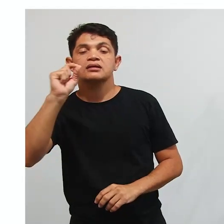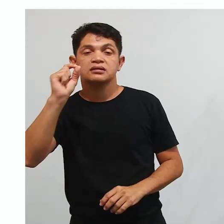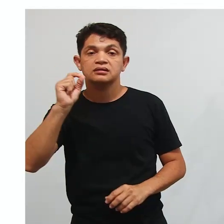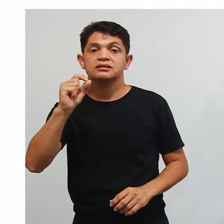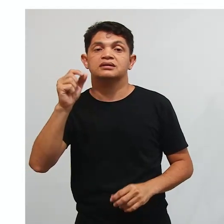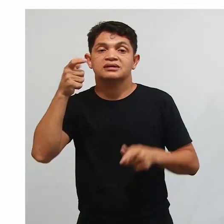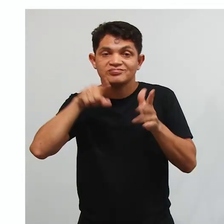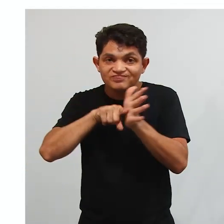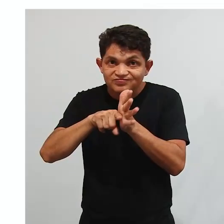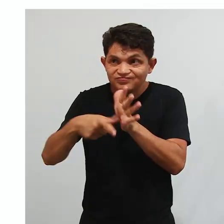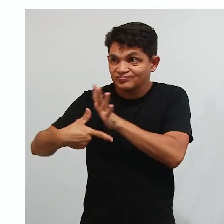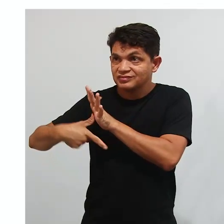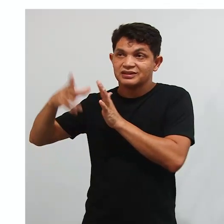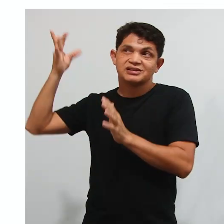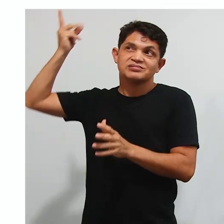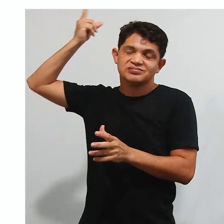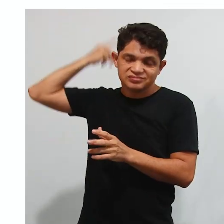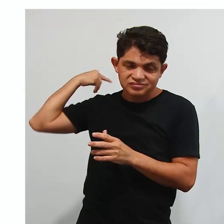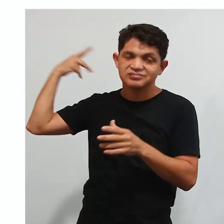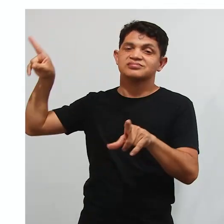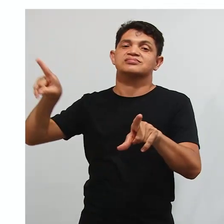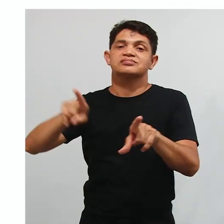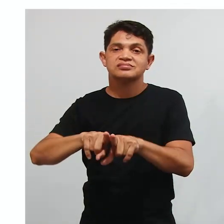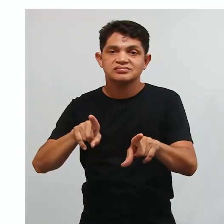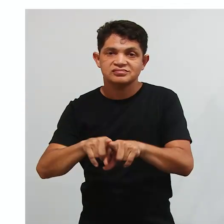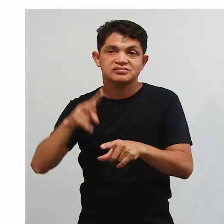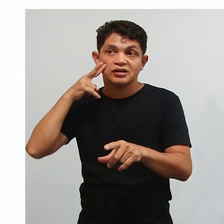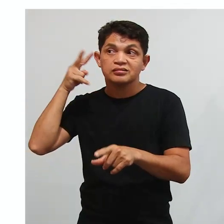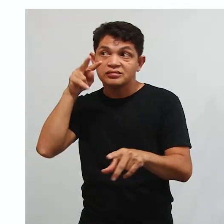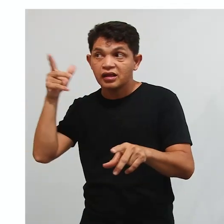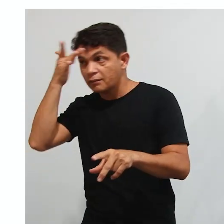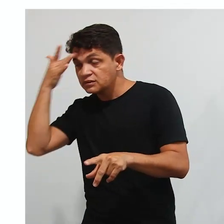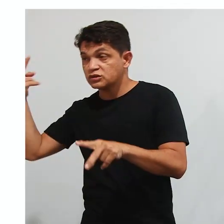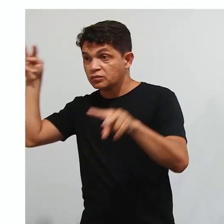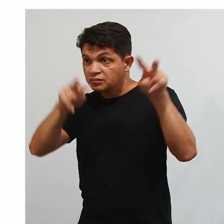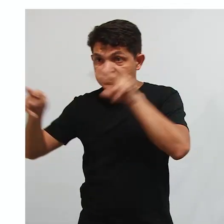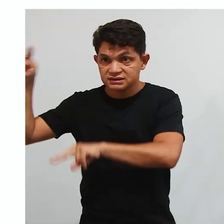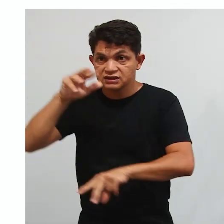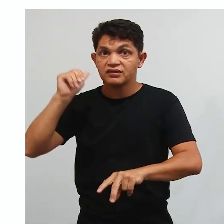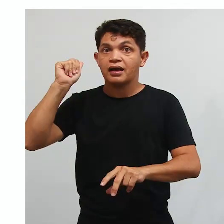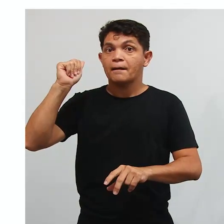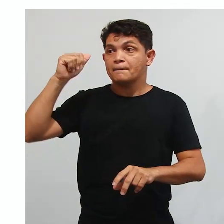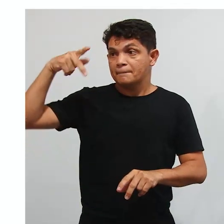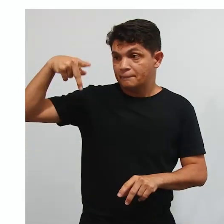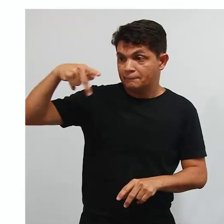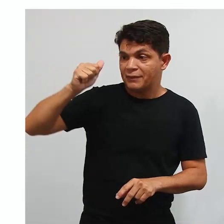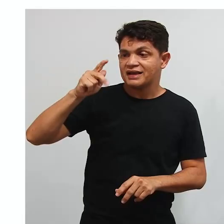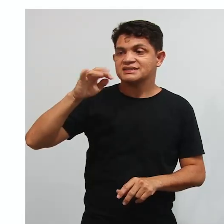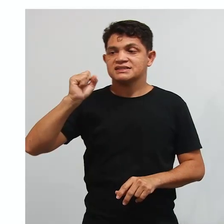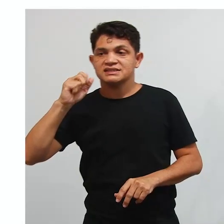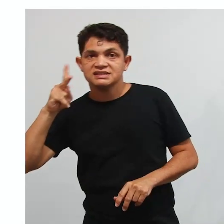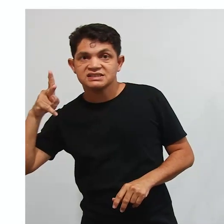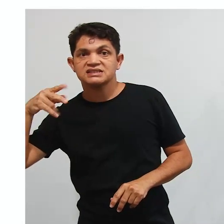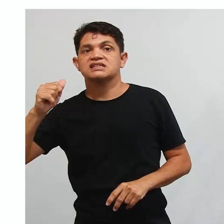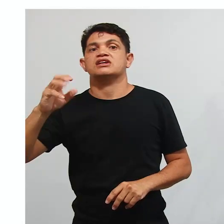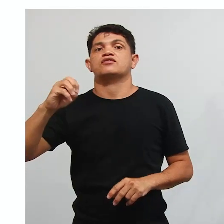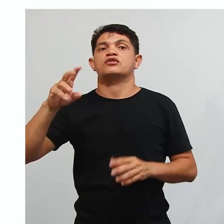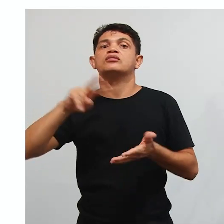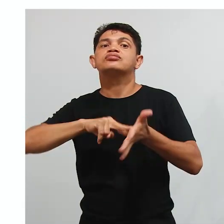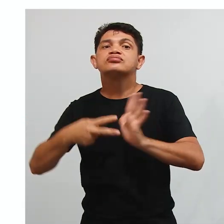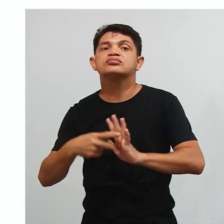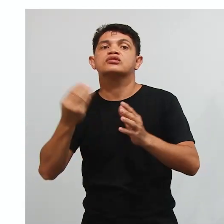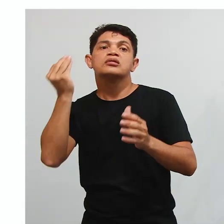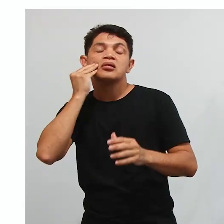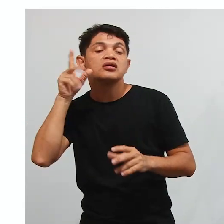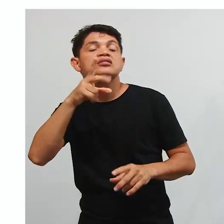experimental Você tem o pesquisador ativo e o O Observador passivo né O que que